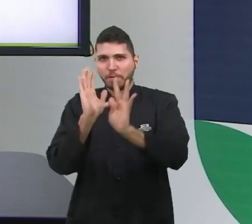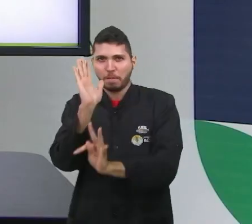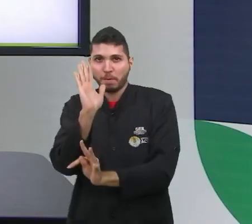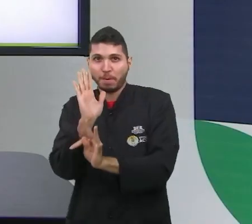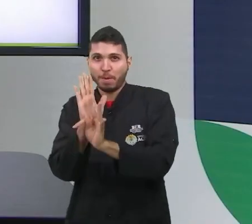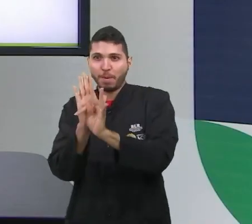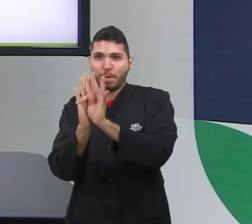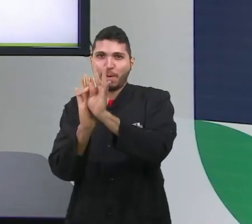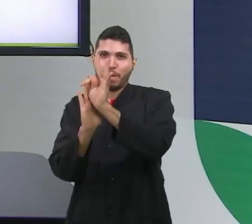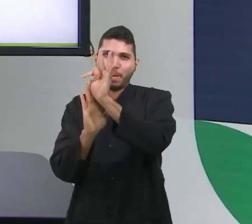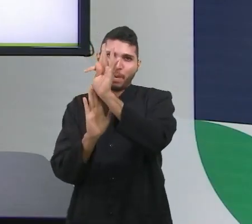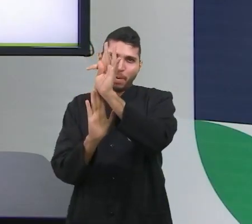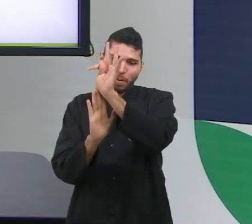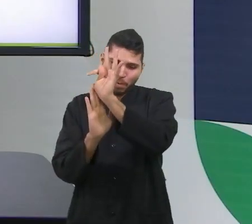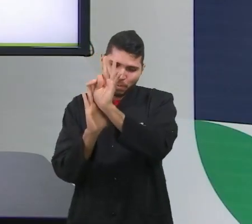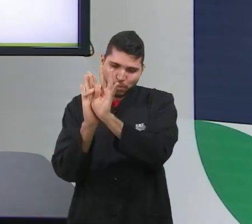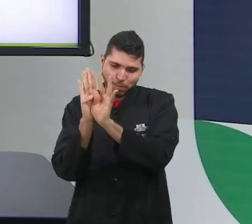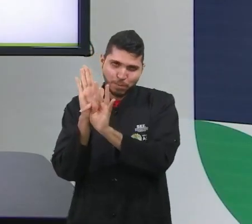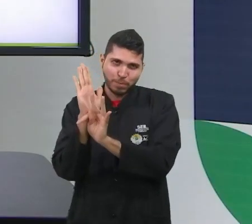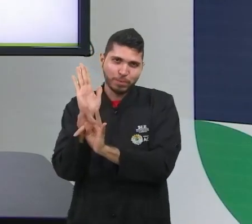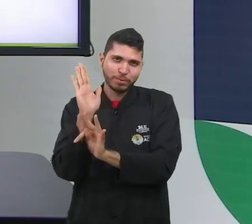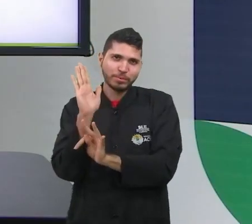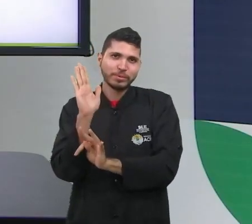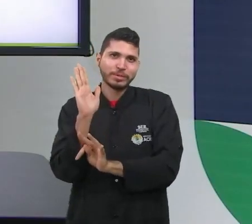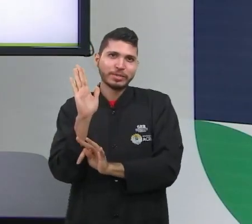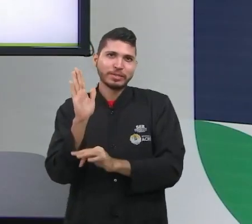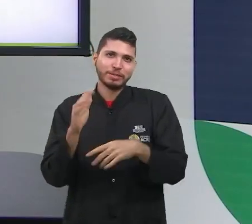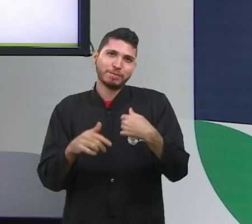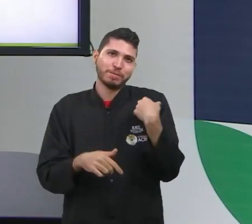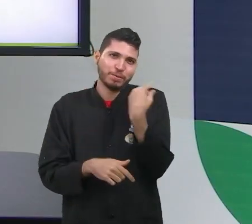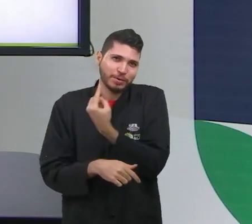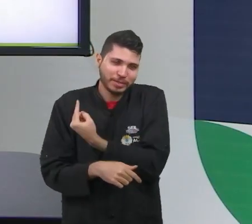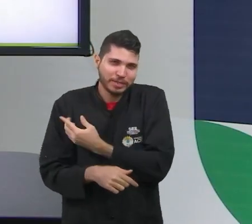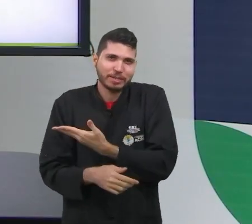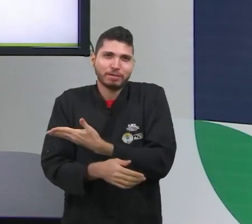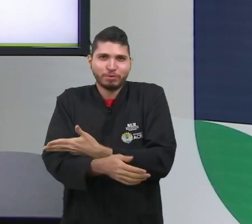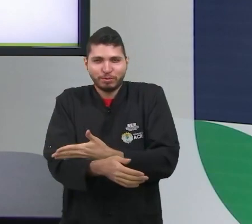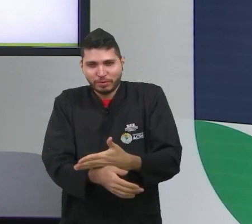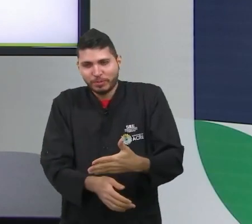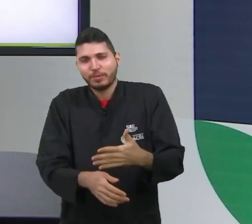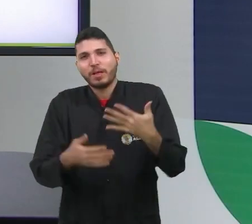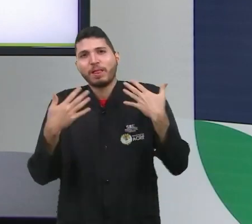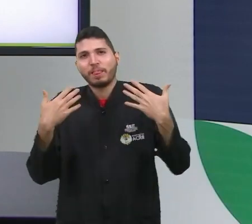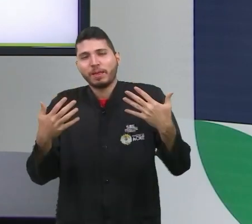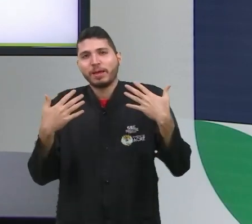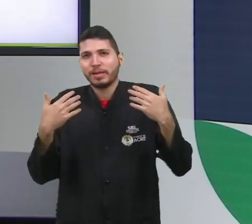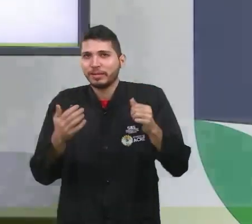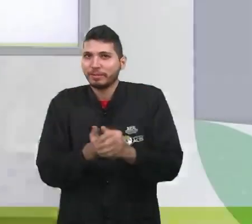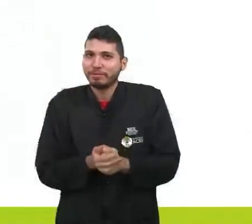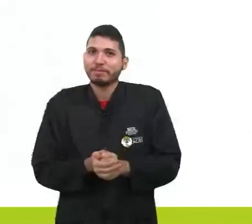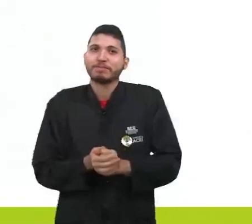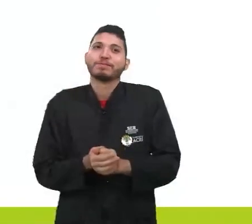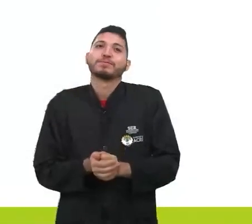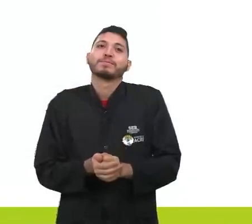né, que somos acrianos, acostumados no calor, a gente acaba padecendo um pouquinho aí no frio. Outro fator que